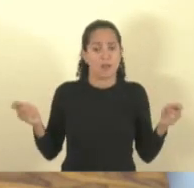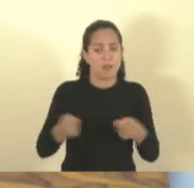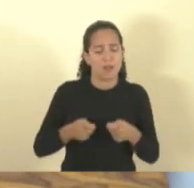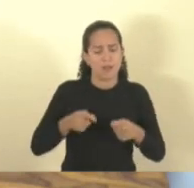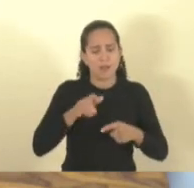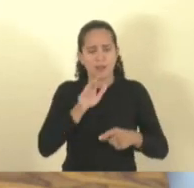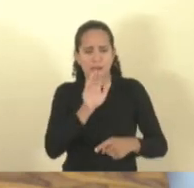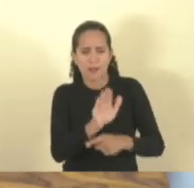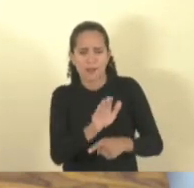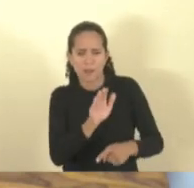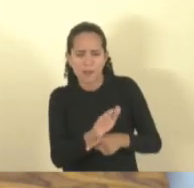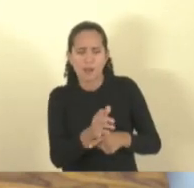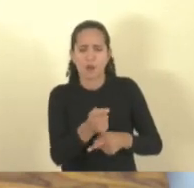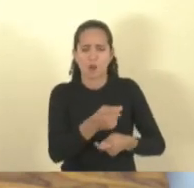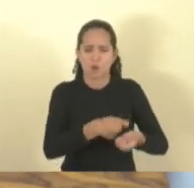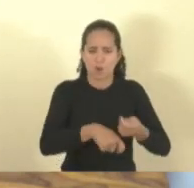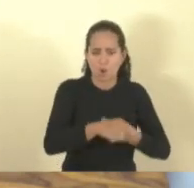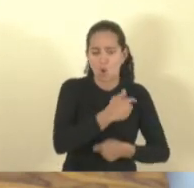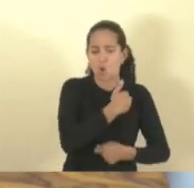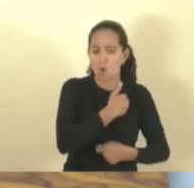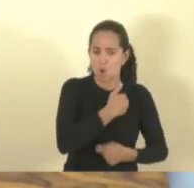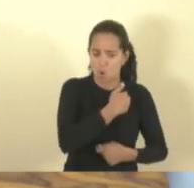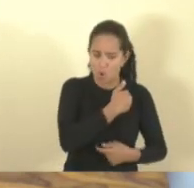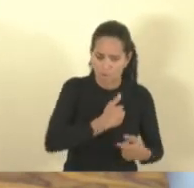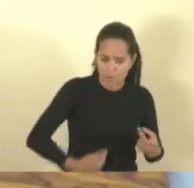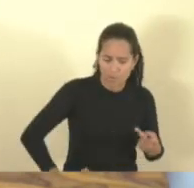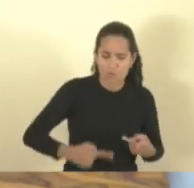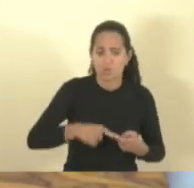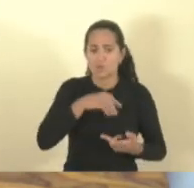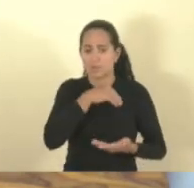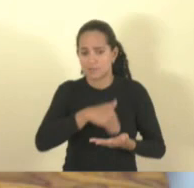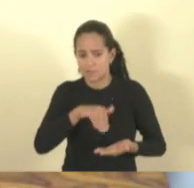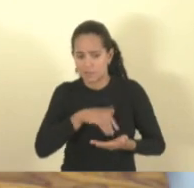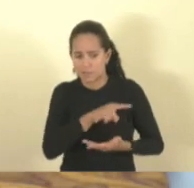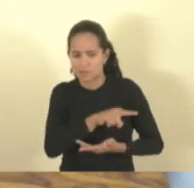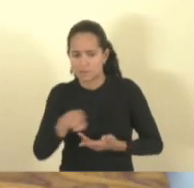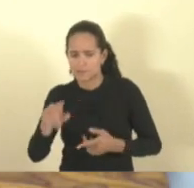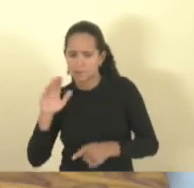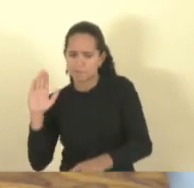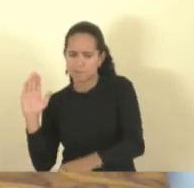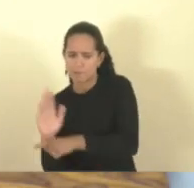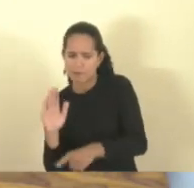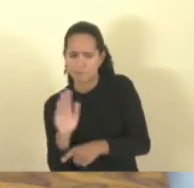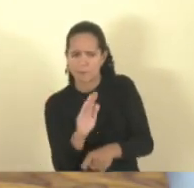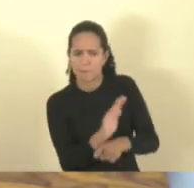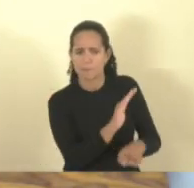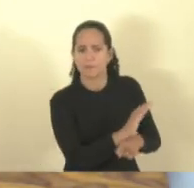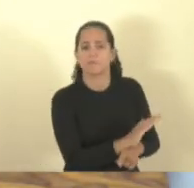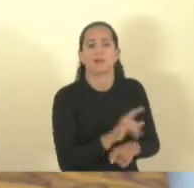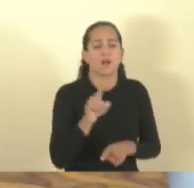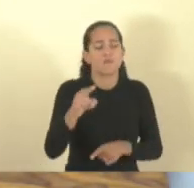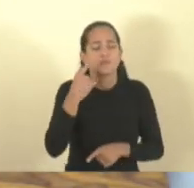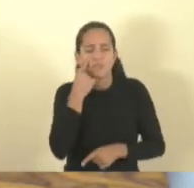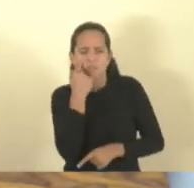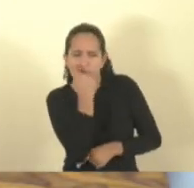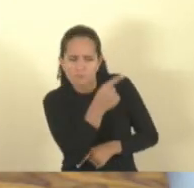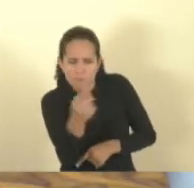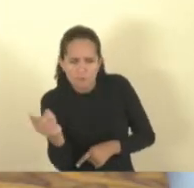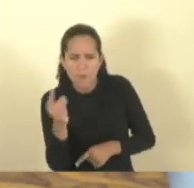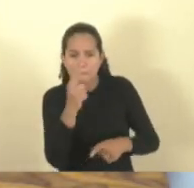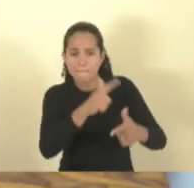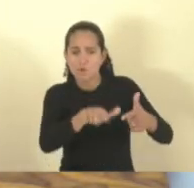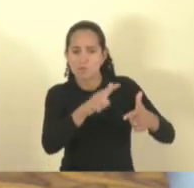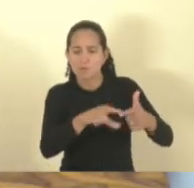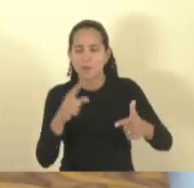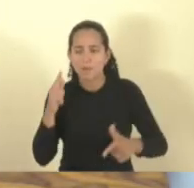auxiliar prefeitos, governadores, secretários, na hora de identificar os problemas e construir soluções